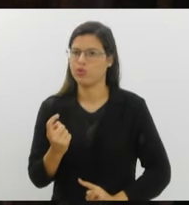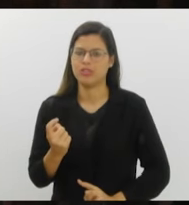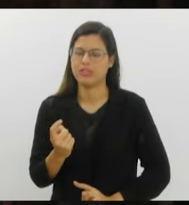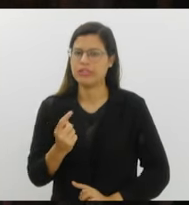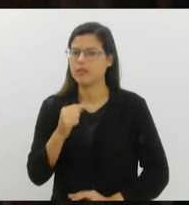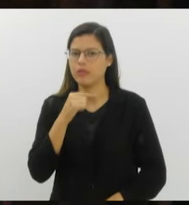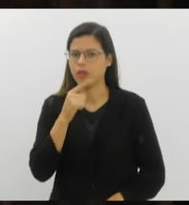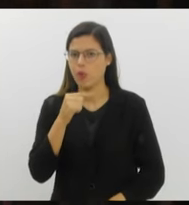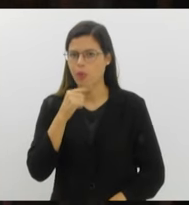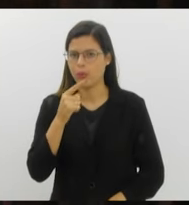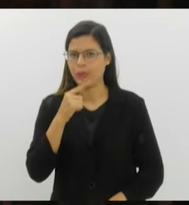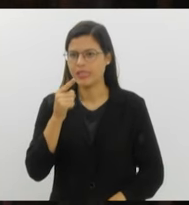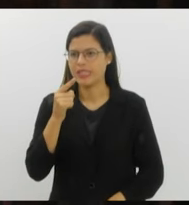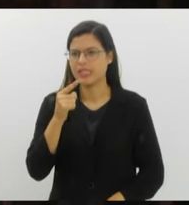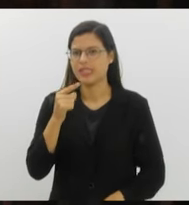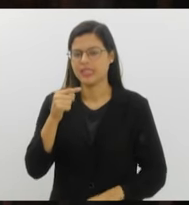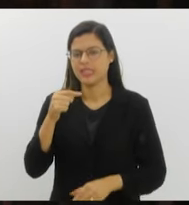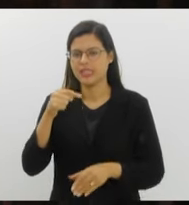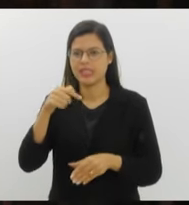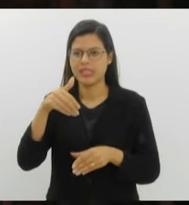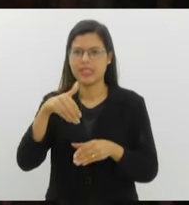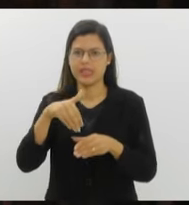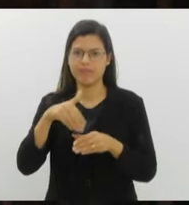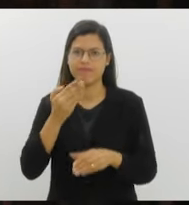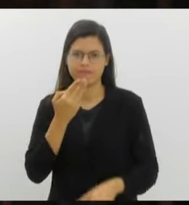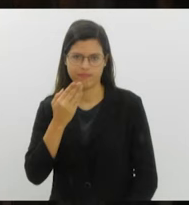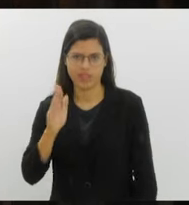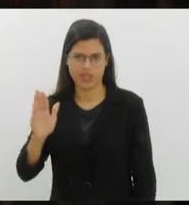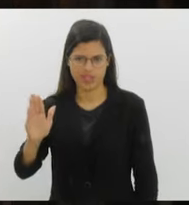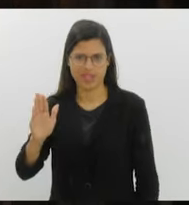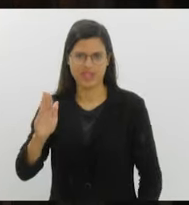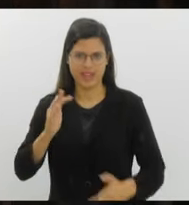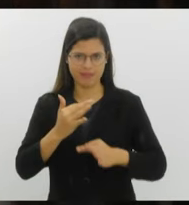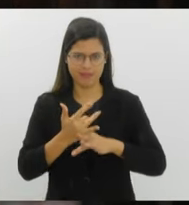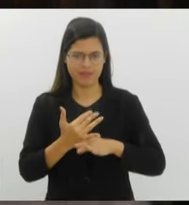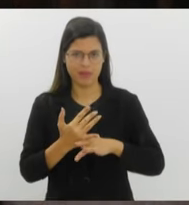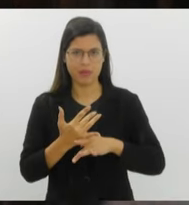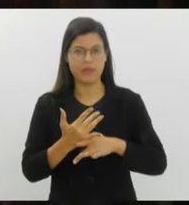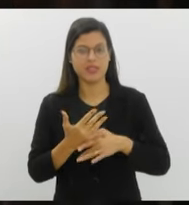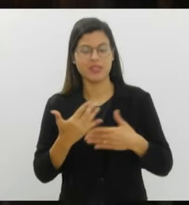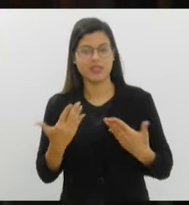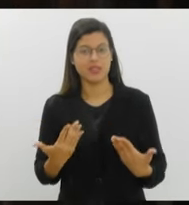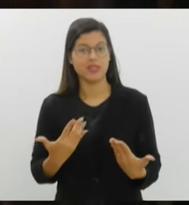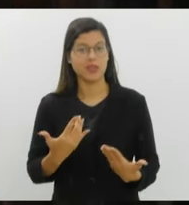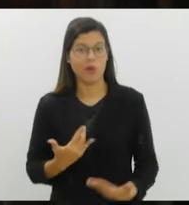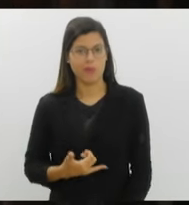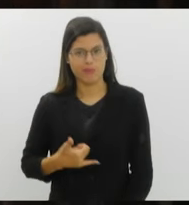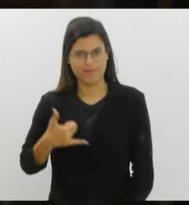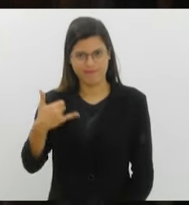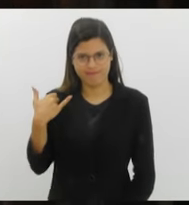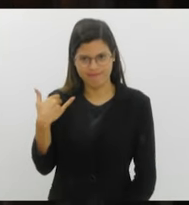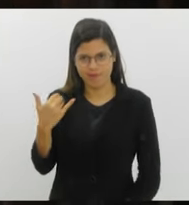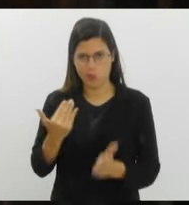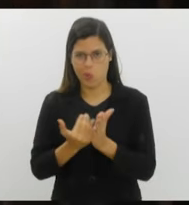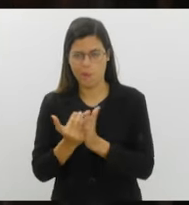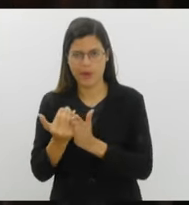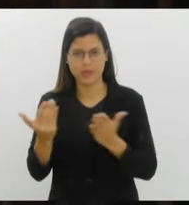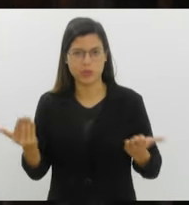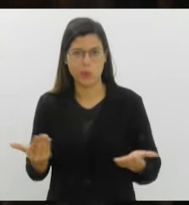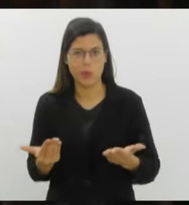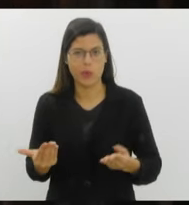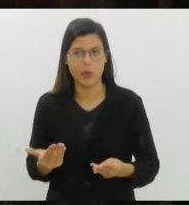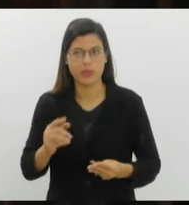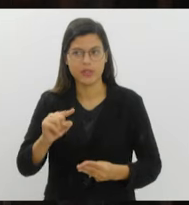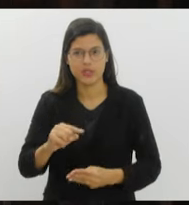possível me eleger por minha cidade. Então, com muito orgulho, eu inicio aqui hoje, após